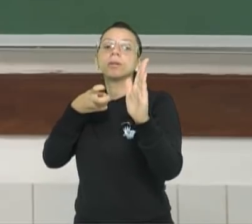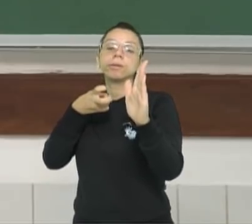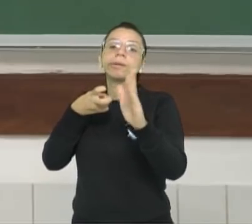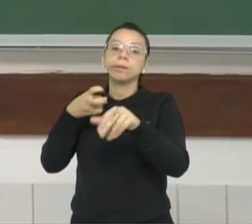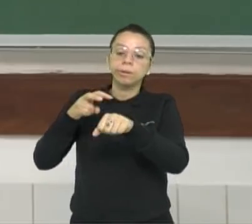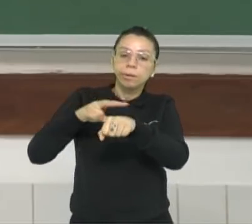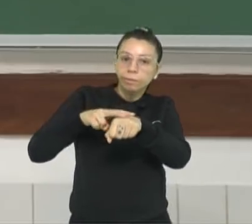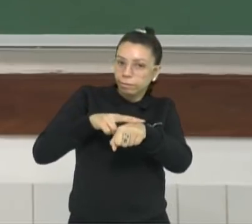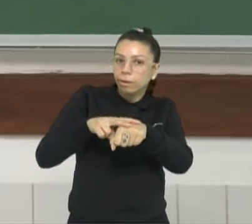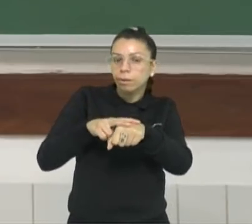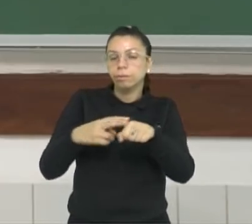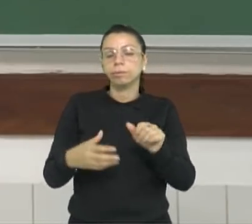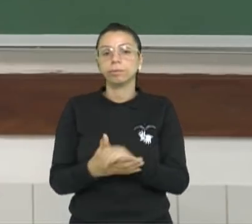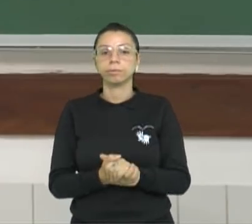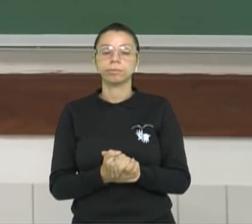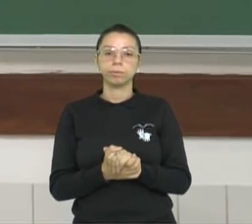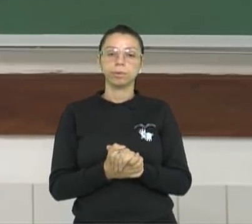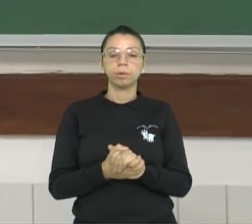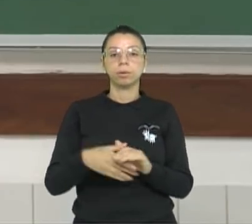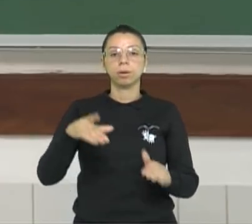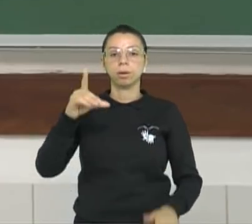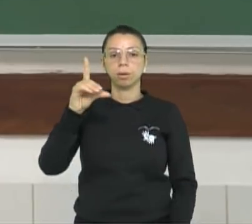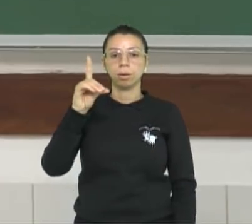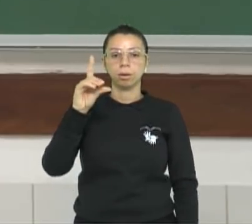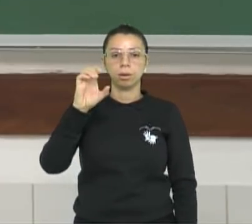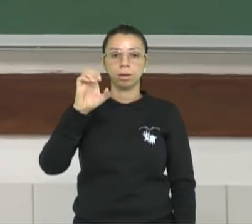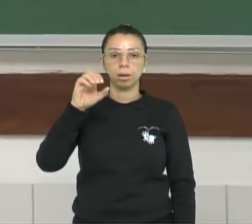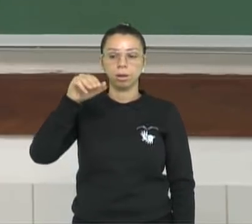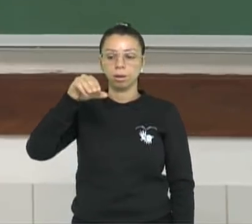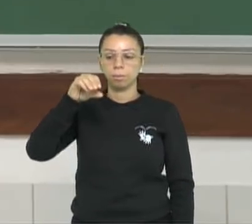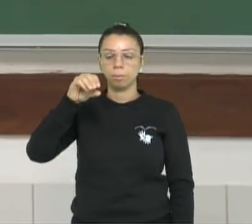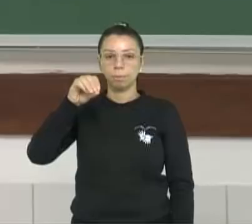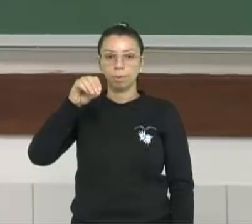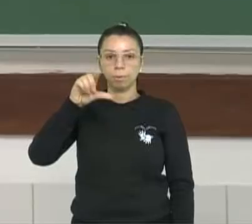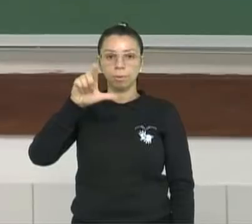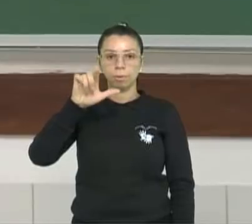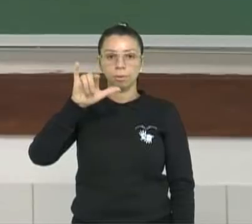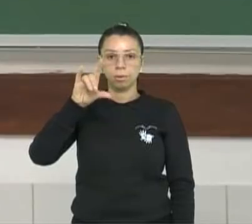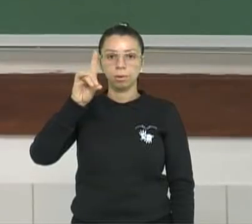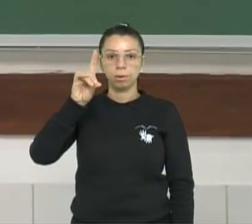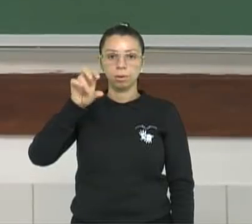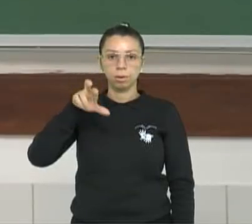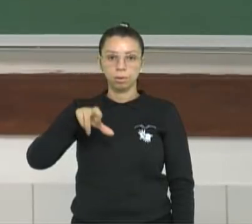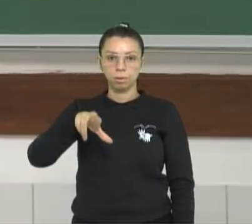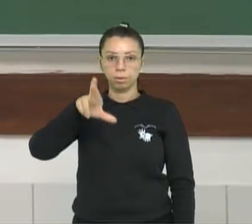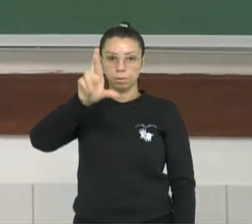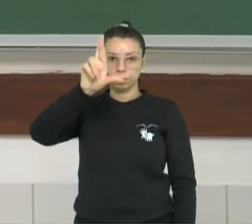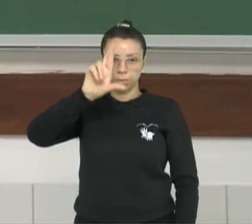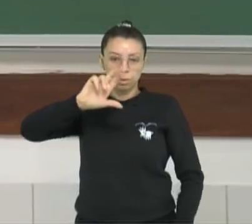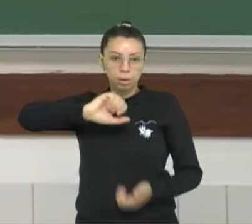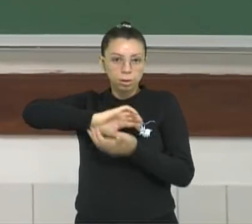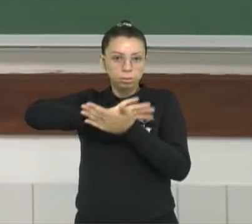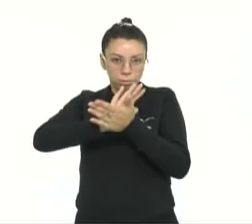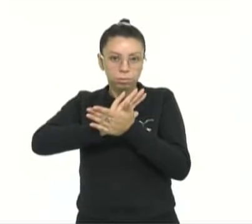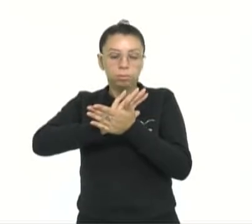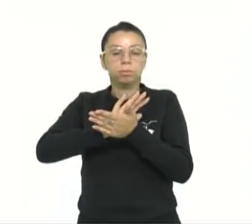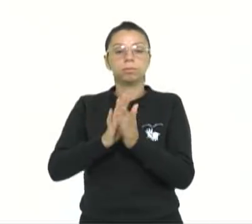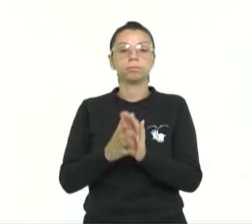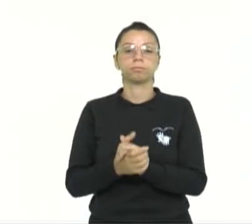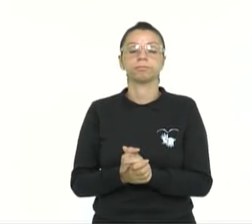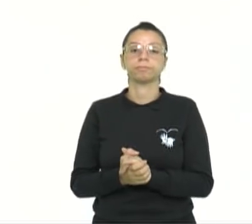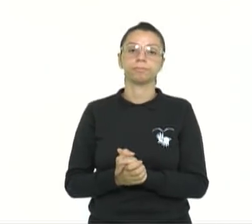verde. E o Demolidor, que ele é cego, né? Não tem muito a ver com o nome dele, certo? Então vamos fazer mais um exercício, vamos